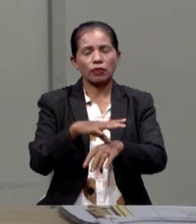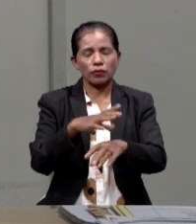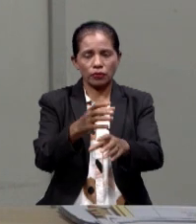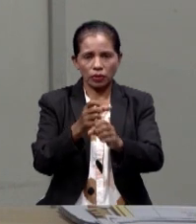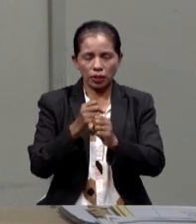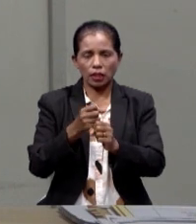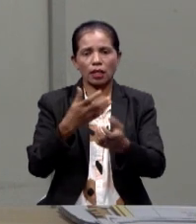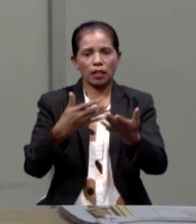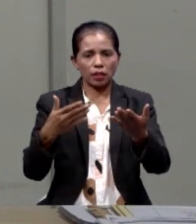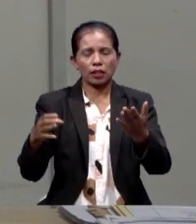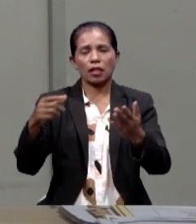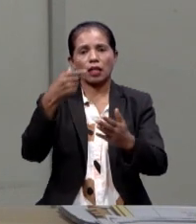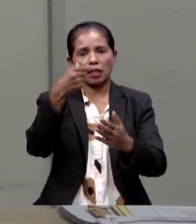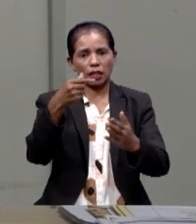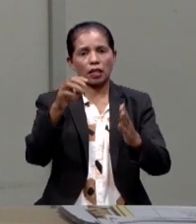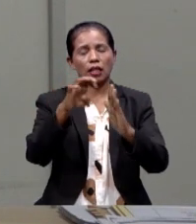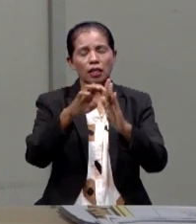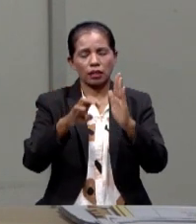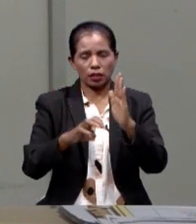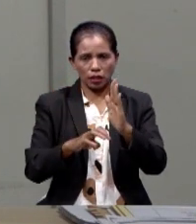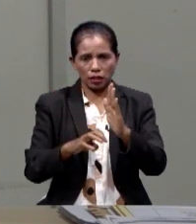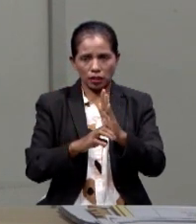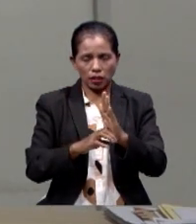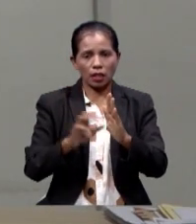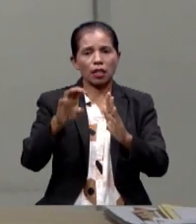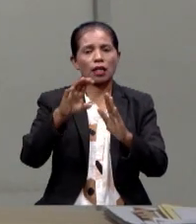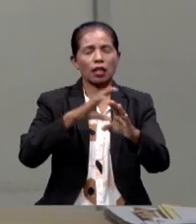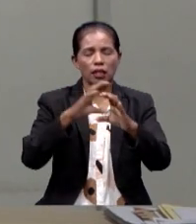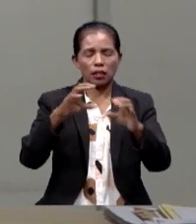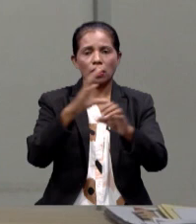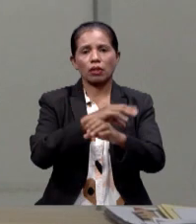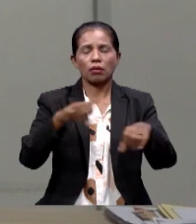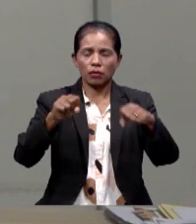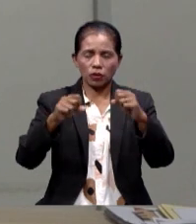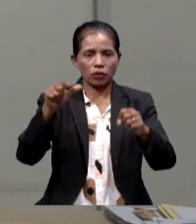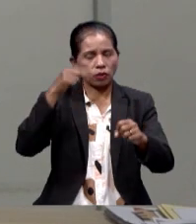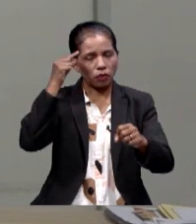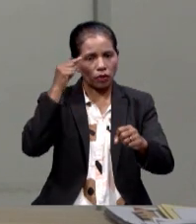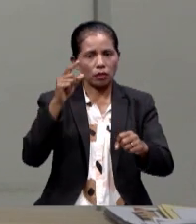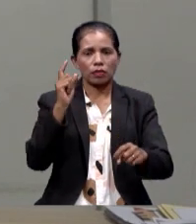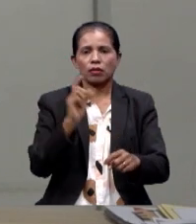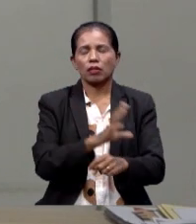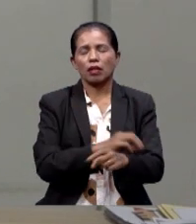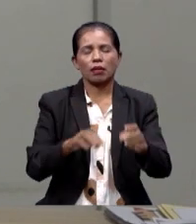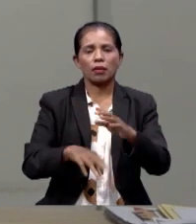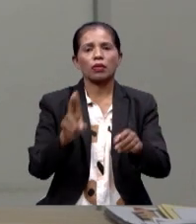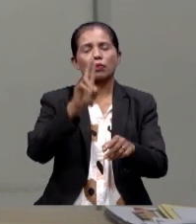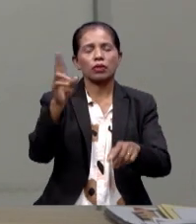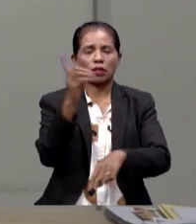maka circula la tuir regras. Pel tuir padrão nem mas culia mo mos na pa kata